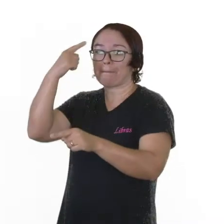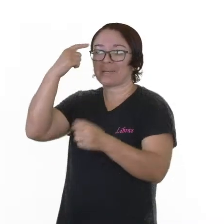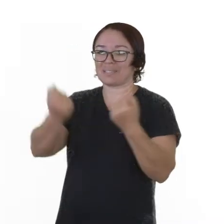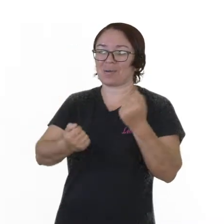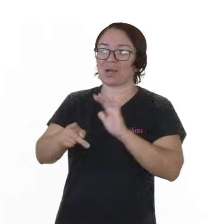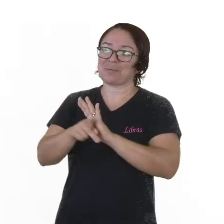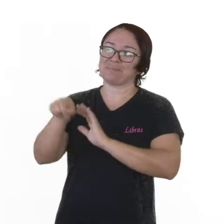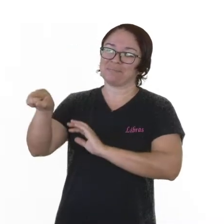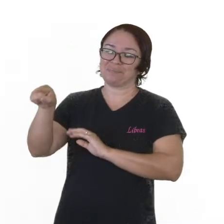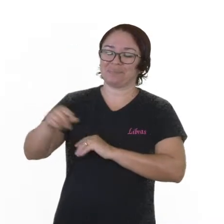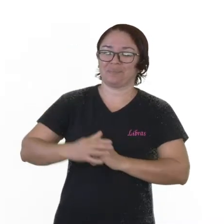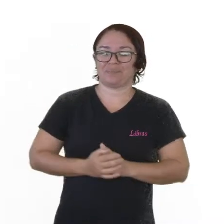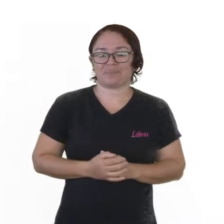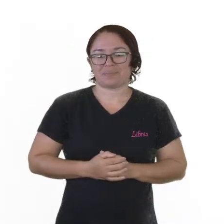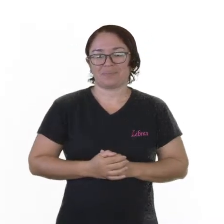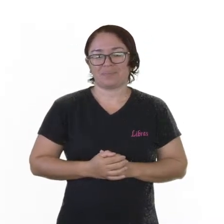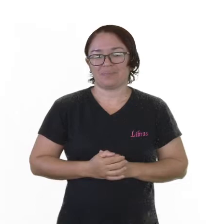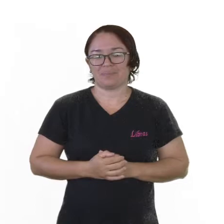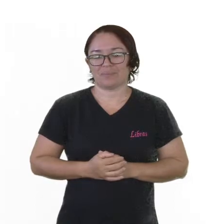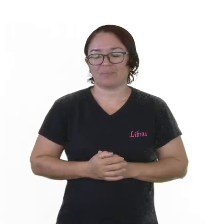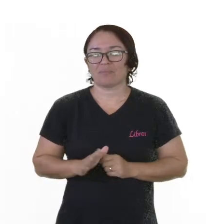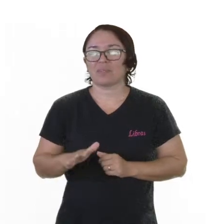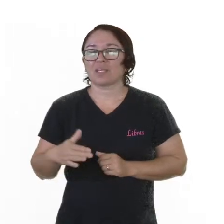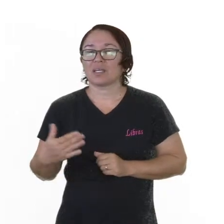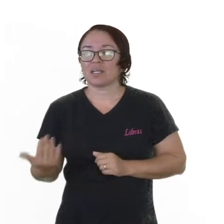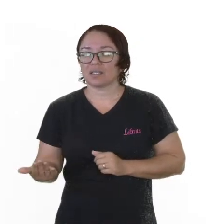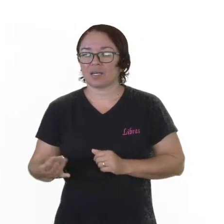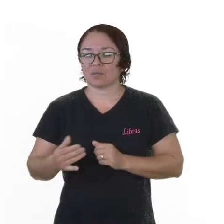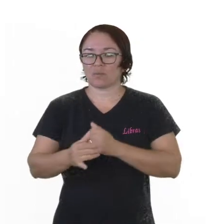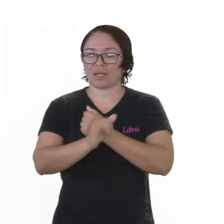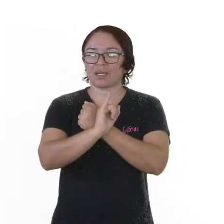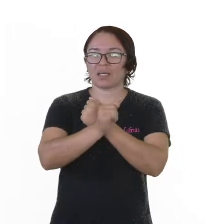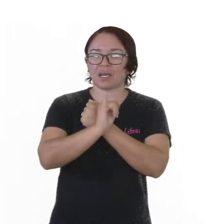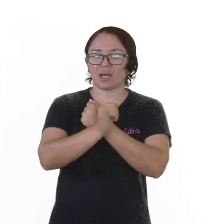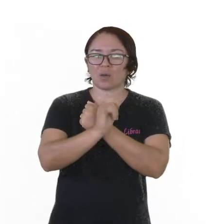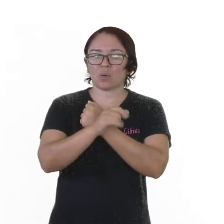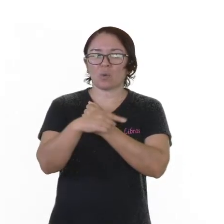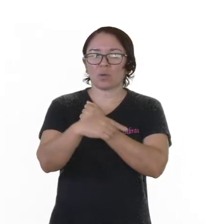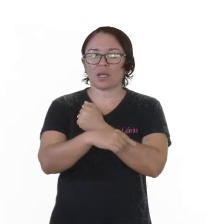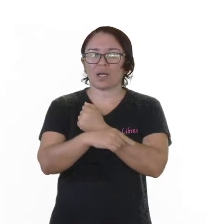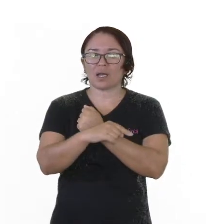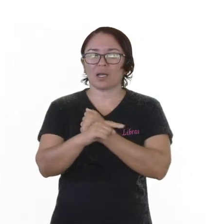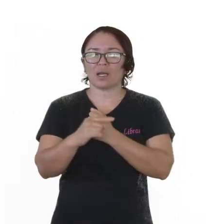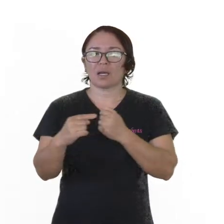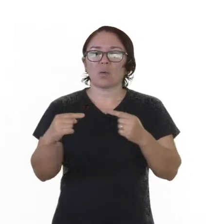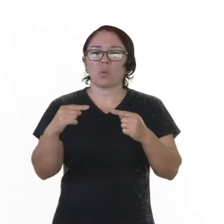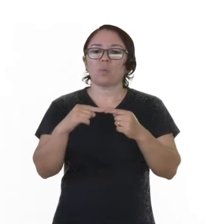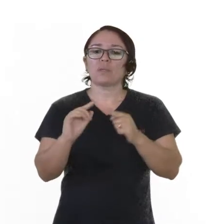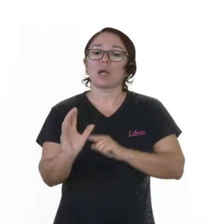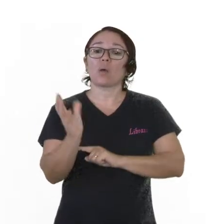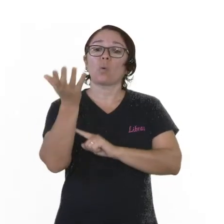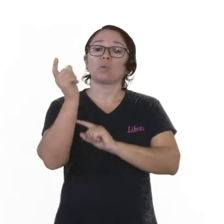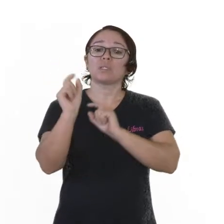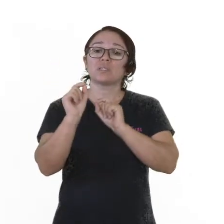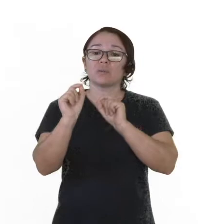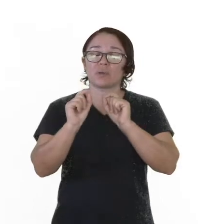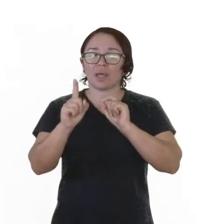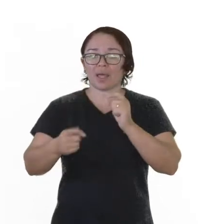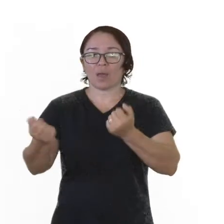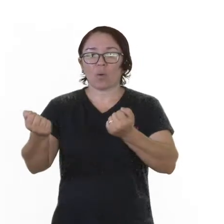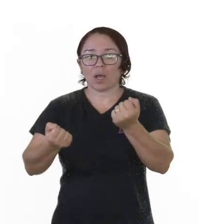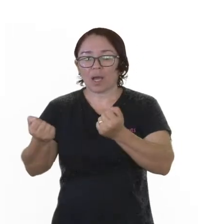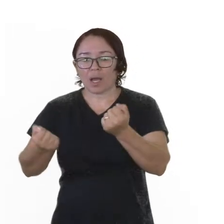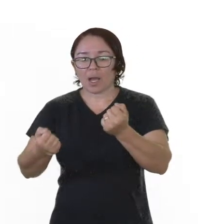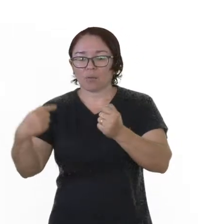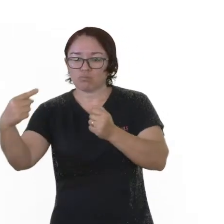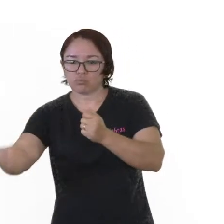o fato do cotidiano narrado nessa crônica? Qual foi o fato ocorrido? Um pneu furado de um carro. Uma moça